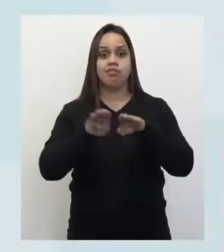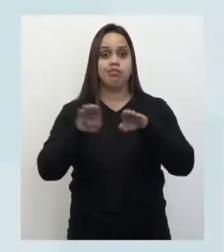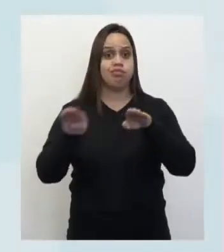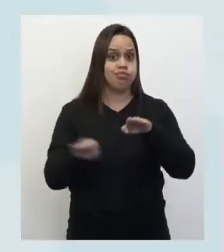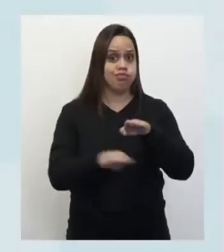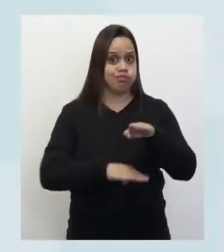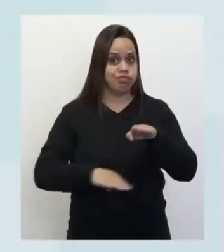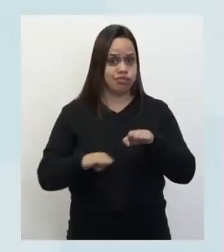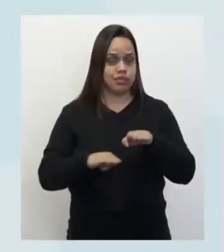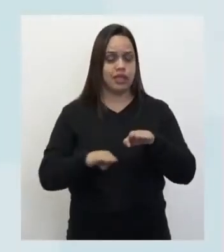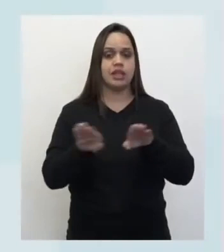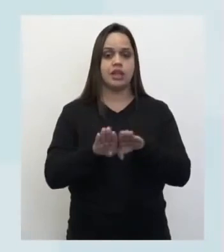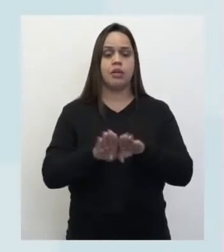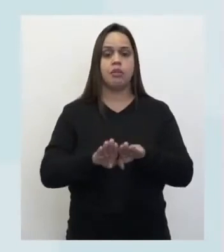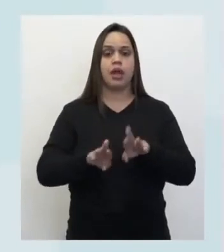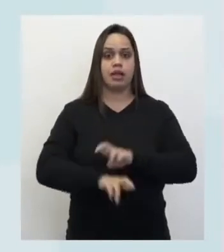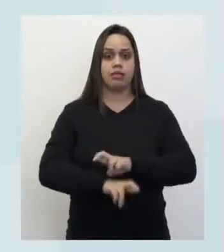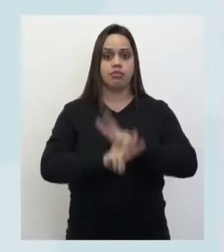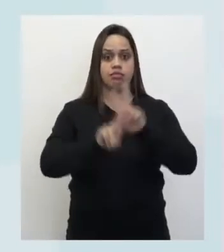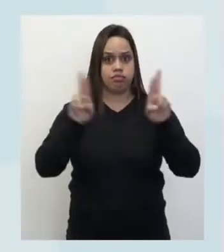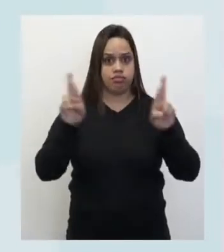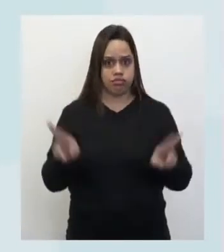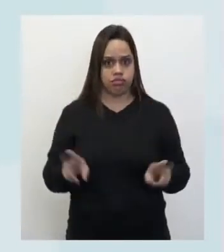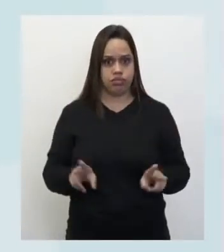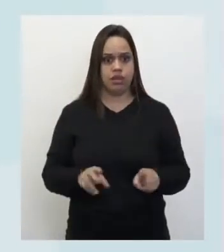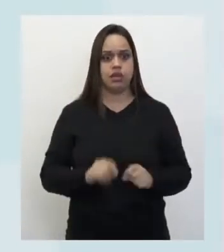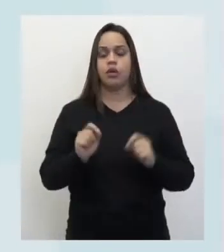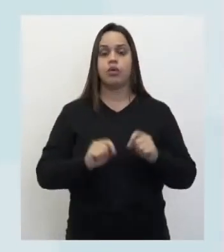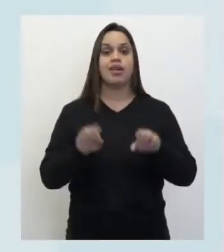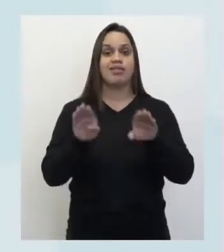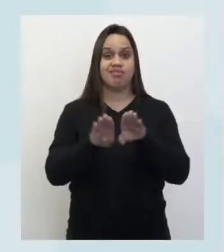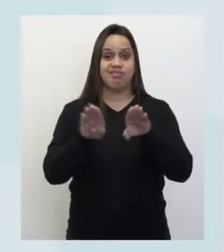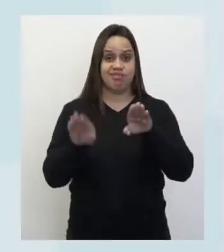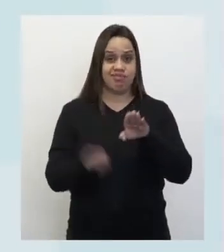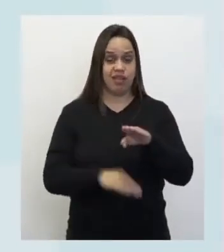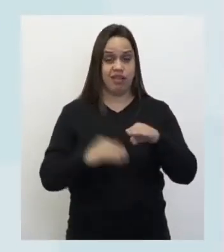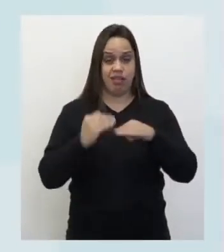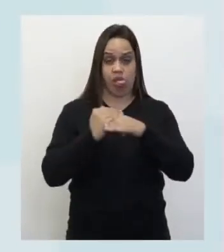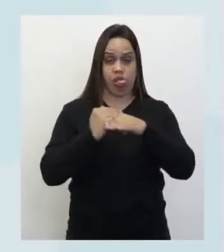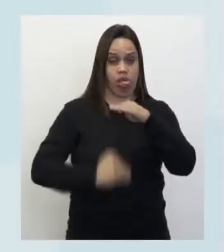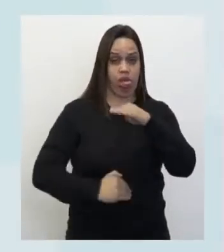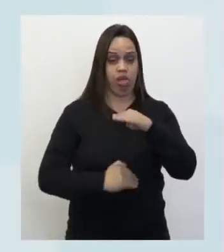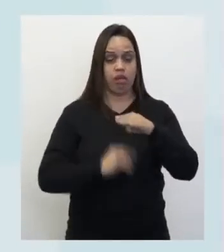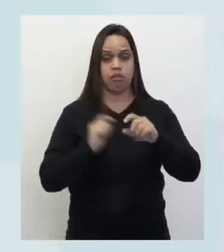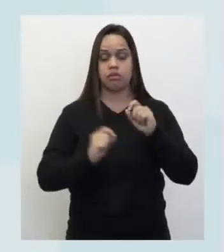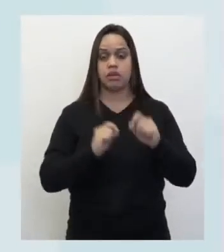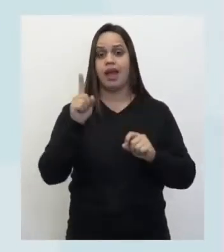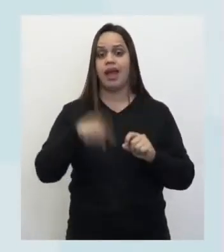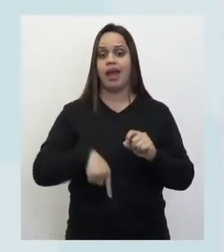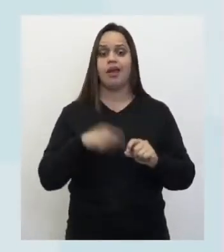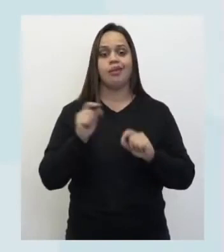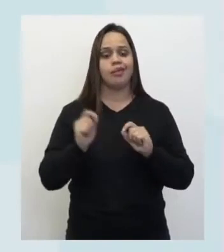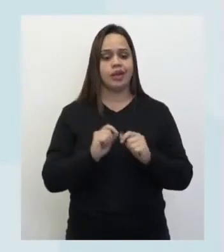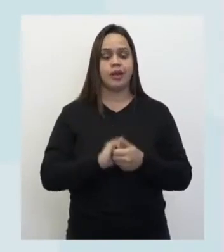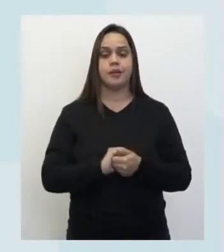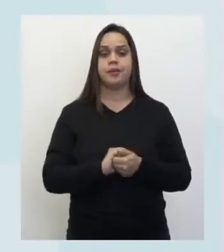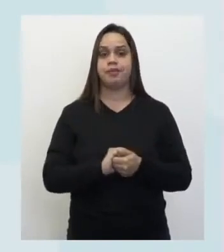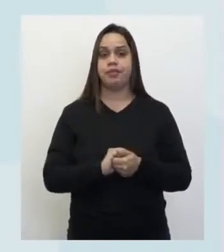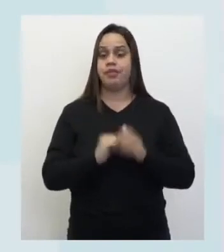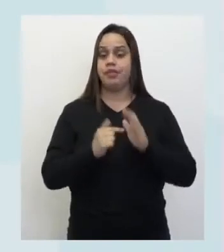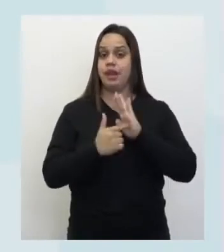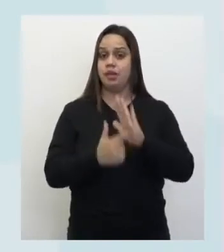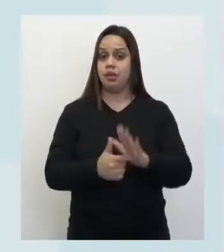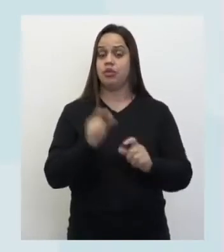e diversidade. Então, a desigualdade, ela está ligada a uma condição que